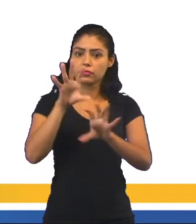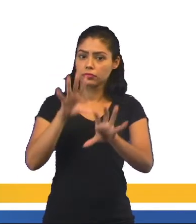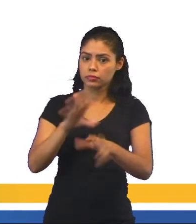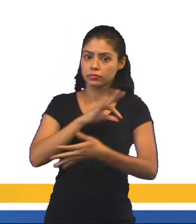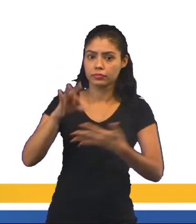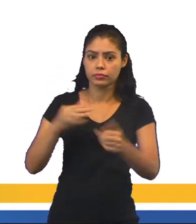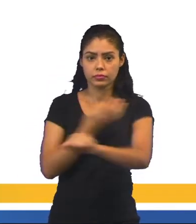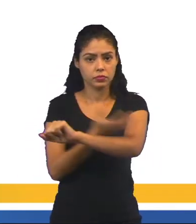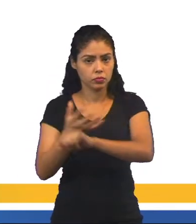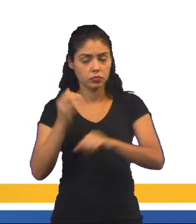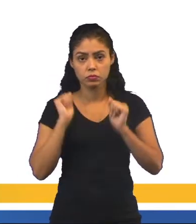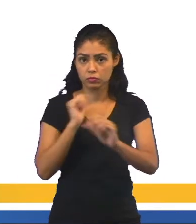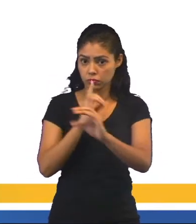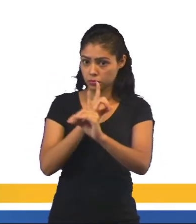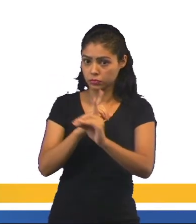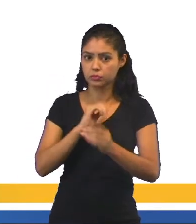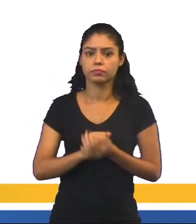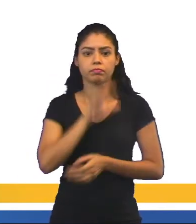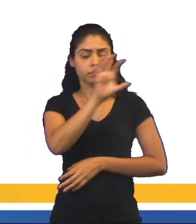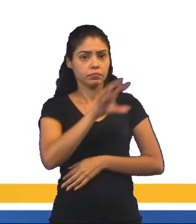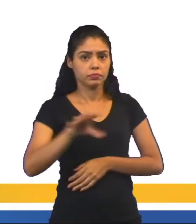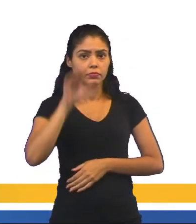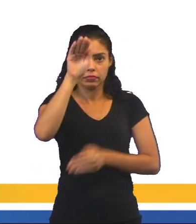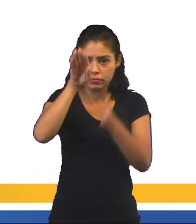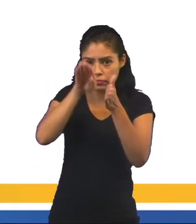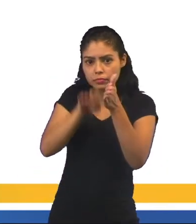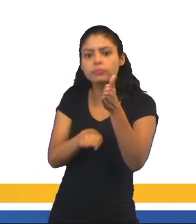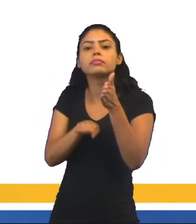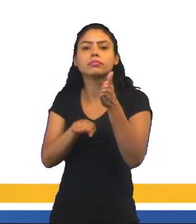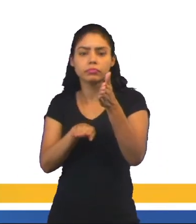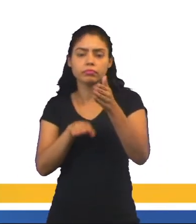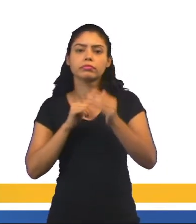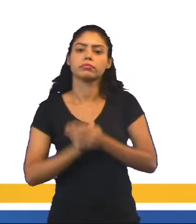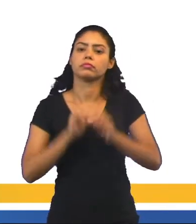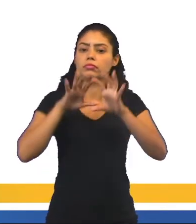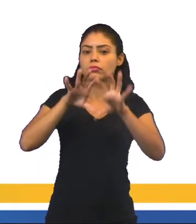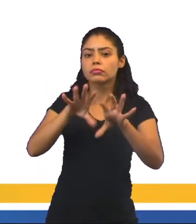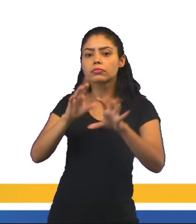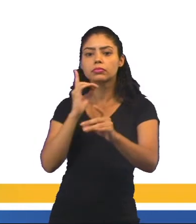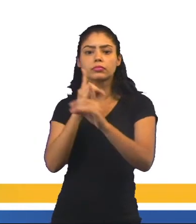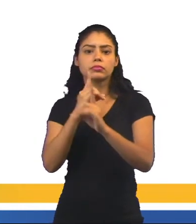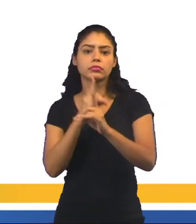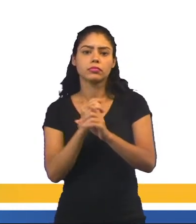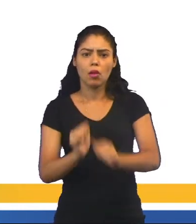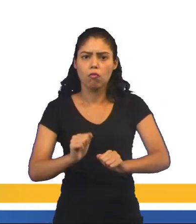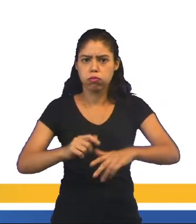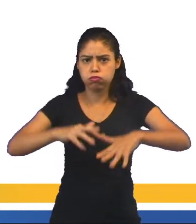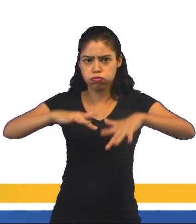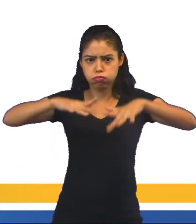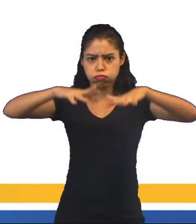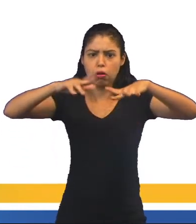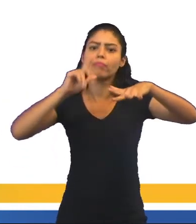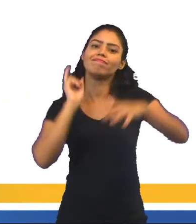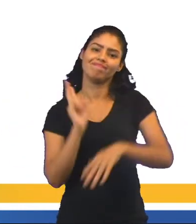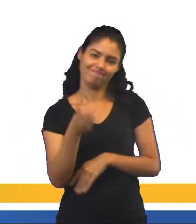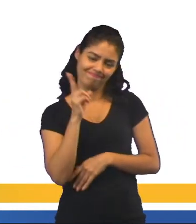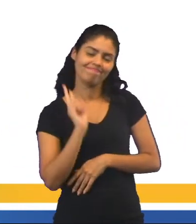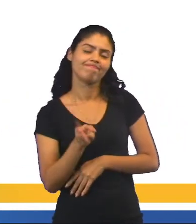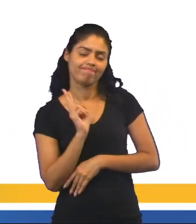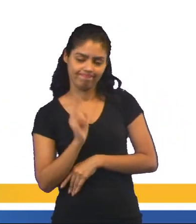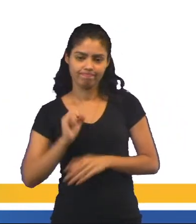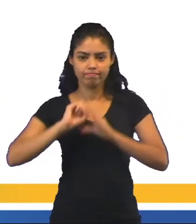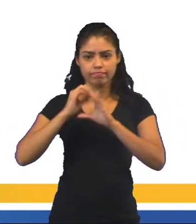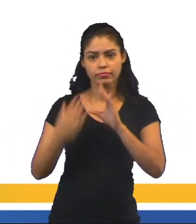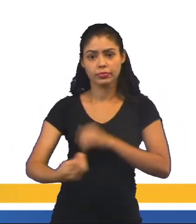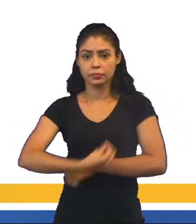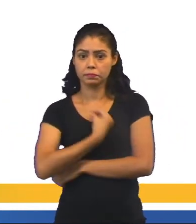de vegetação pode ser encontrado em regiões de baixas altitudes. Sendo assim, encontra-se alagada quase todo o tempo,